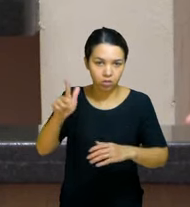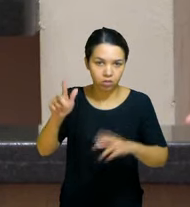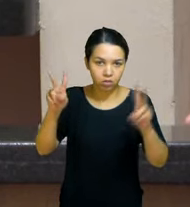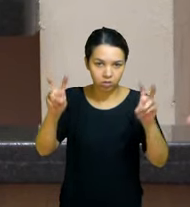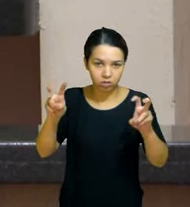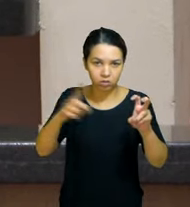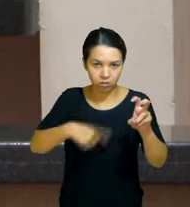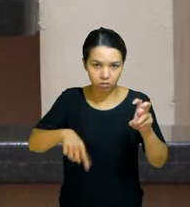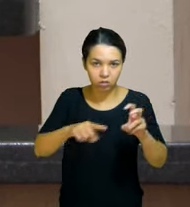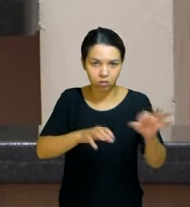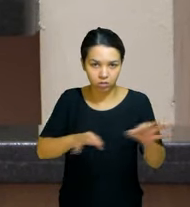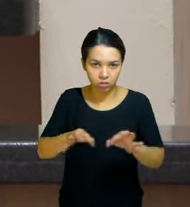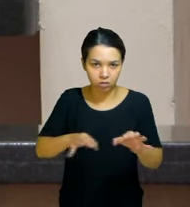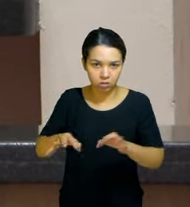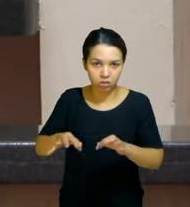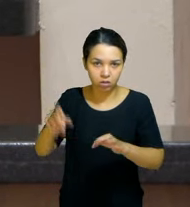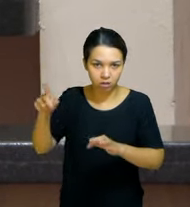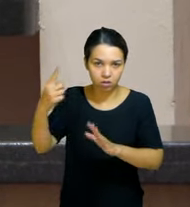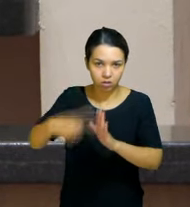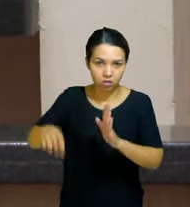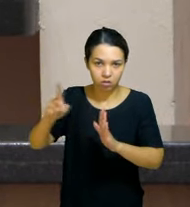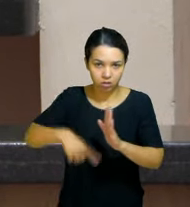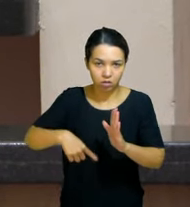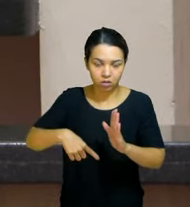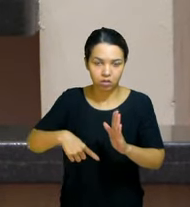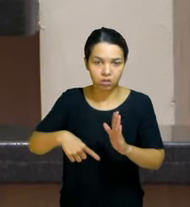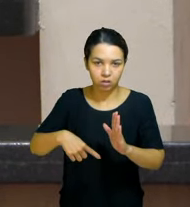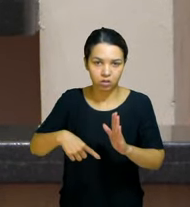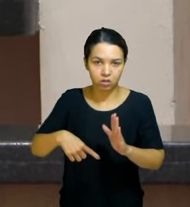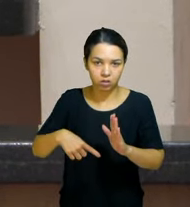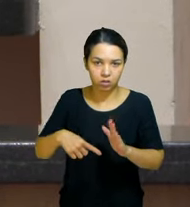gente ajusta. E eles cancelaram